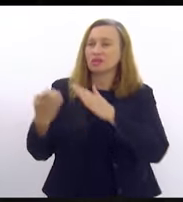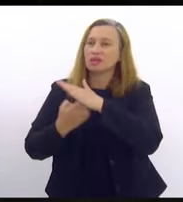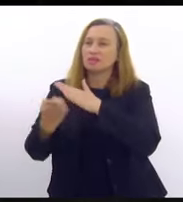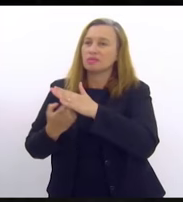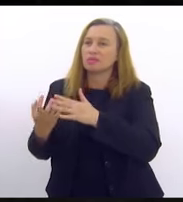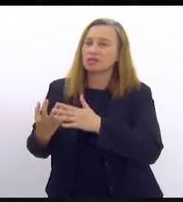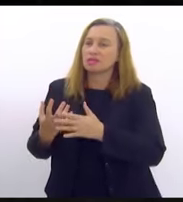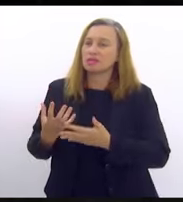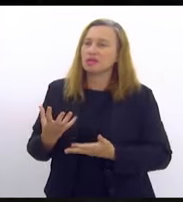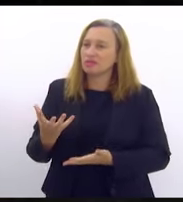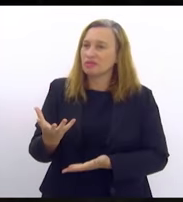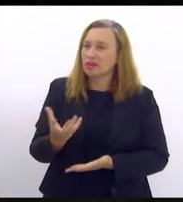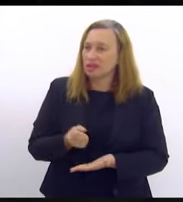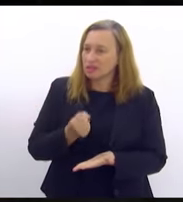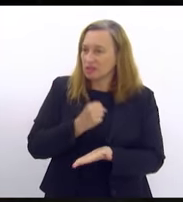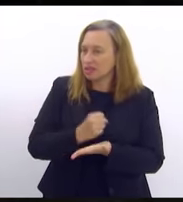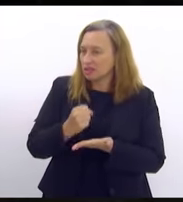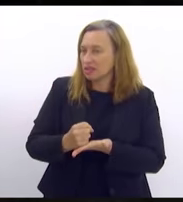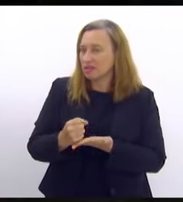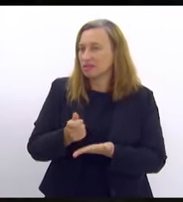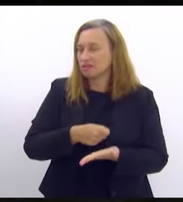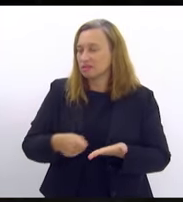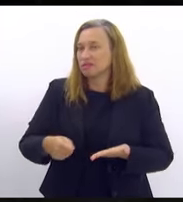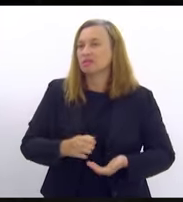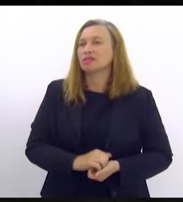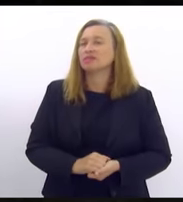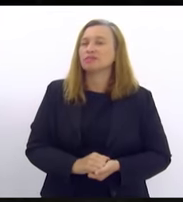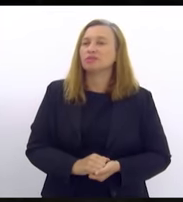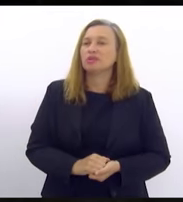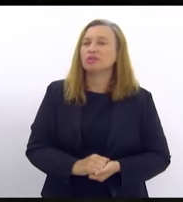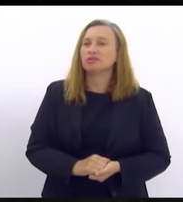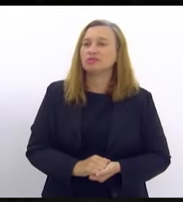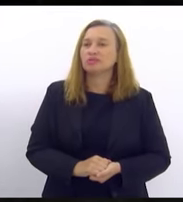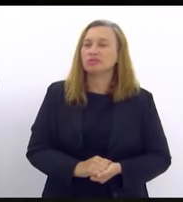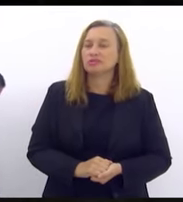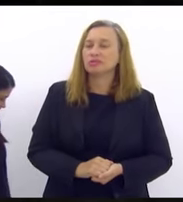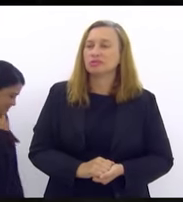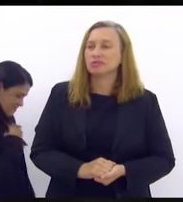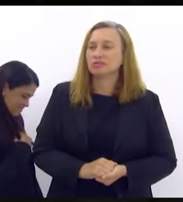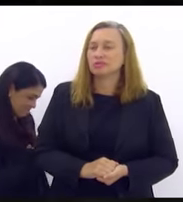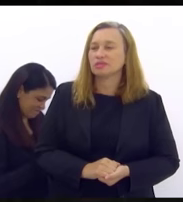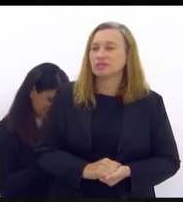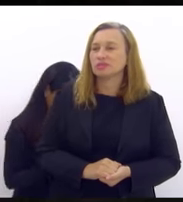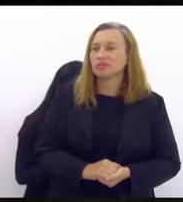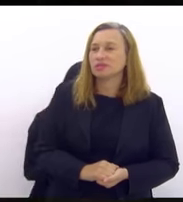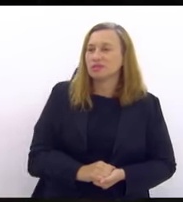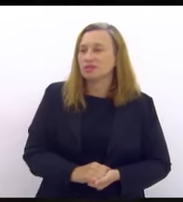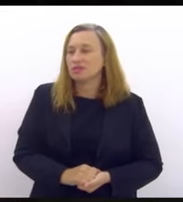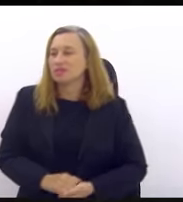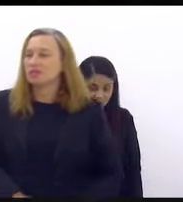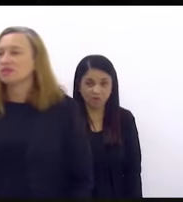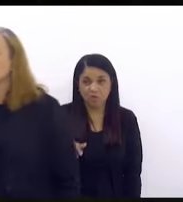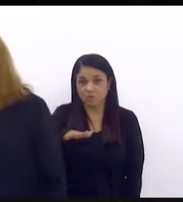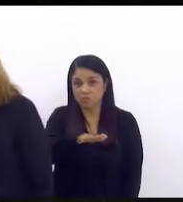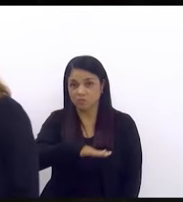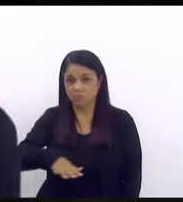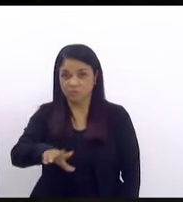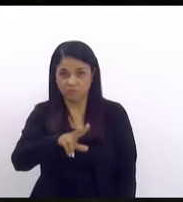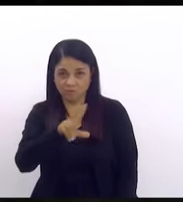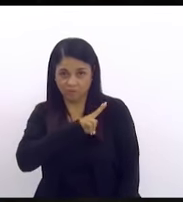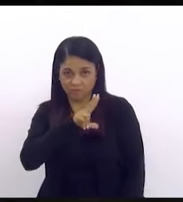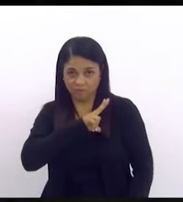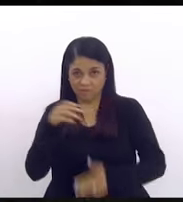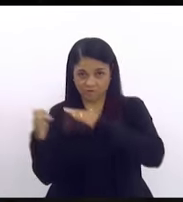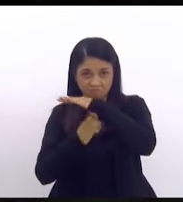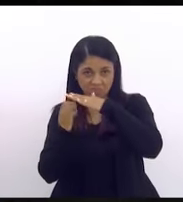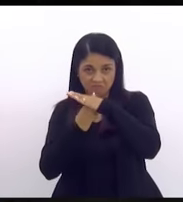acionar porque só só acionam aqueles que são Empregados de empresas estatais porque do setor privado praticamente